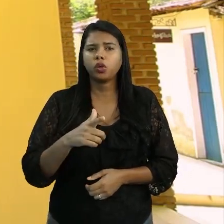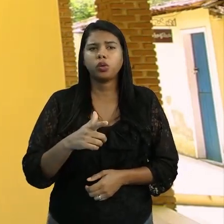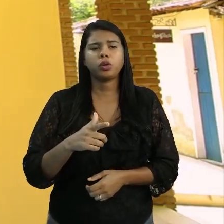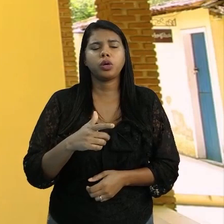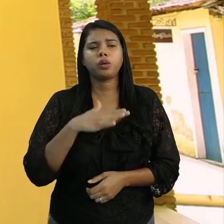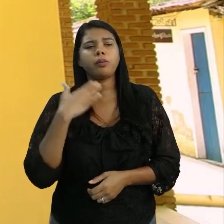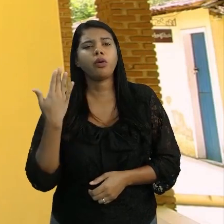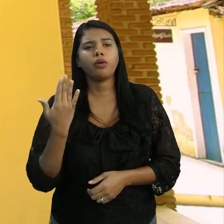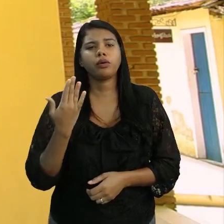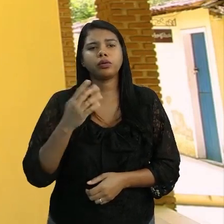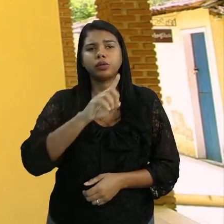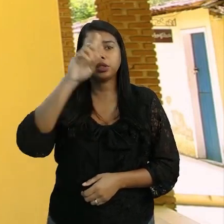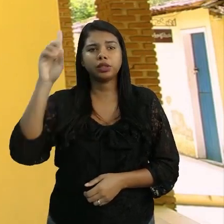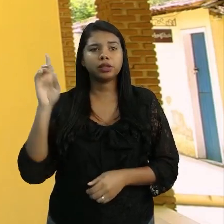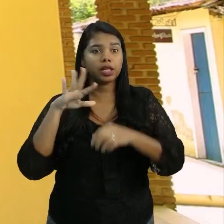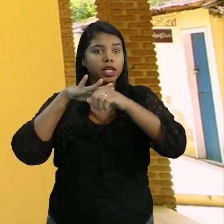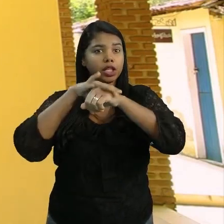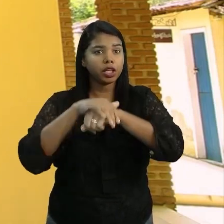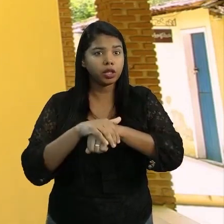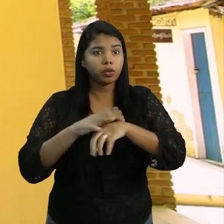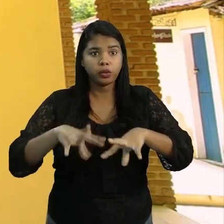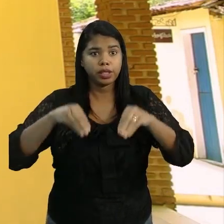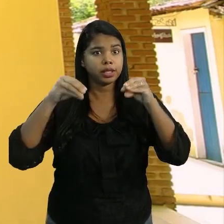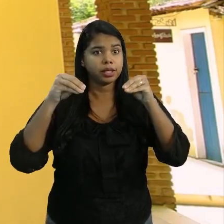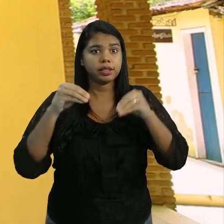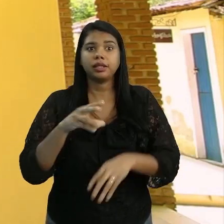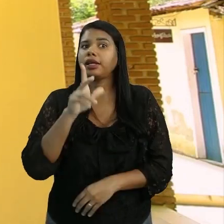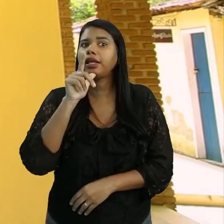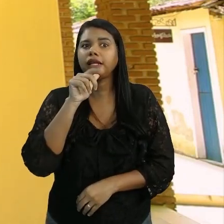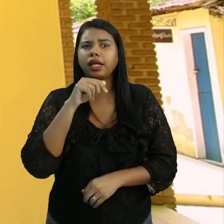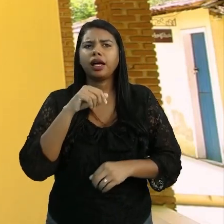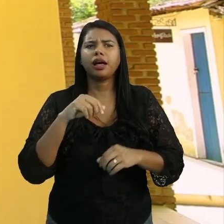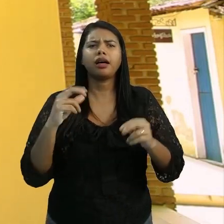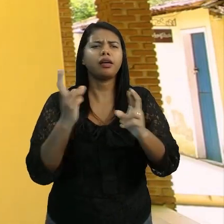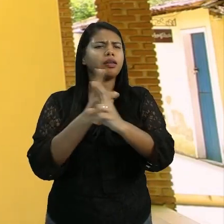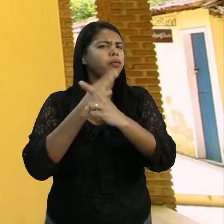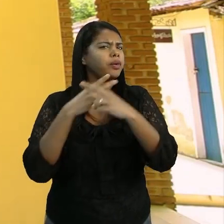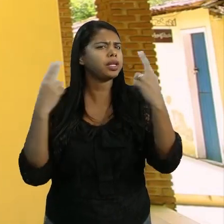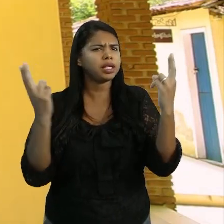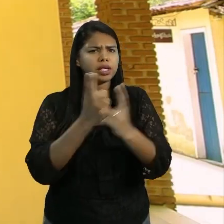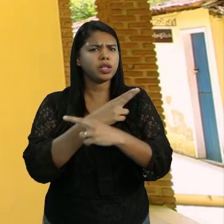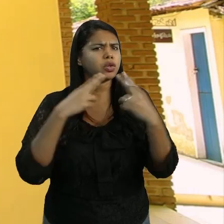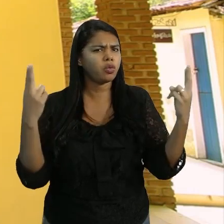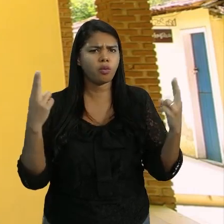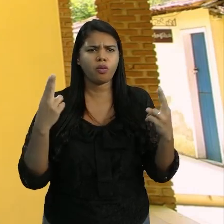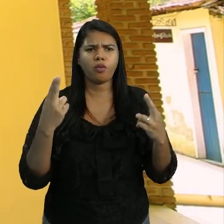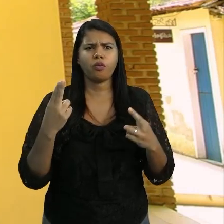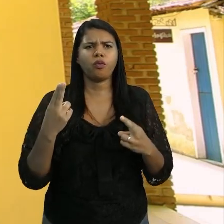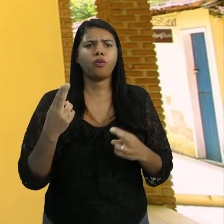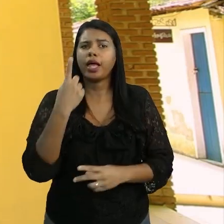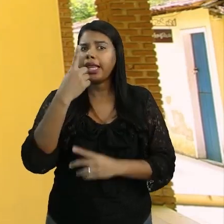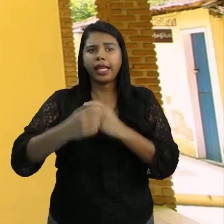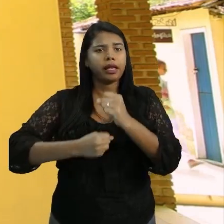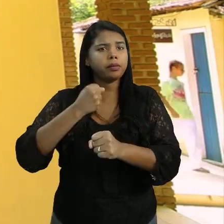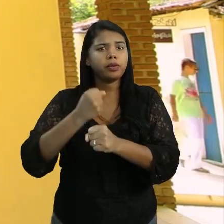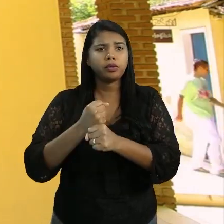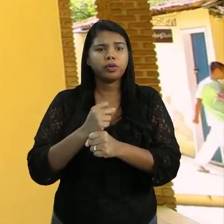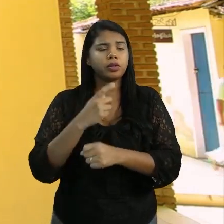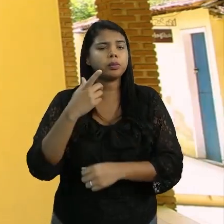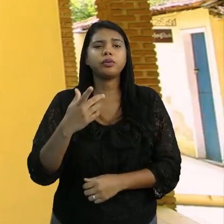nem mesmo eu sou imortal. Então, ele, com a mentalidade demoníaca dele, ele pensou, ele quer imortalidade só para